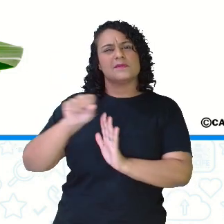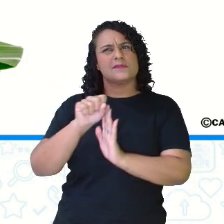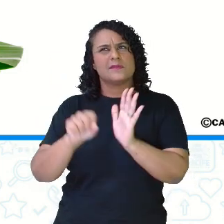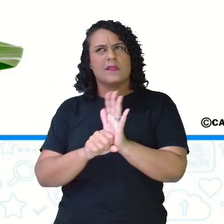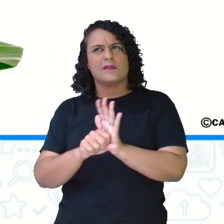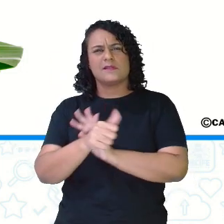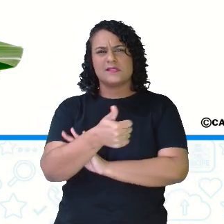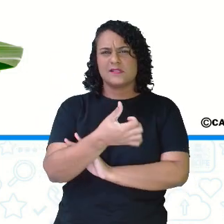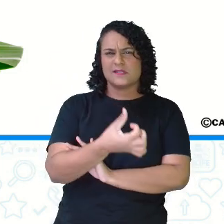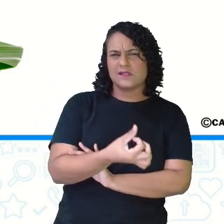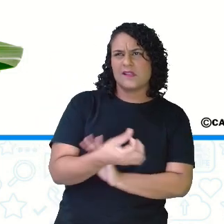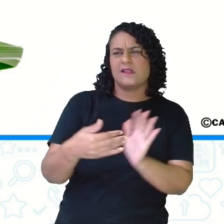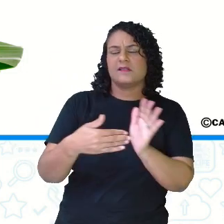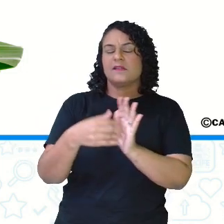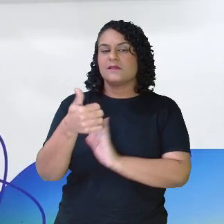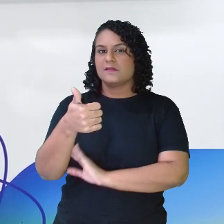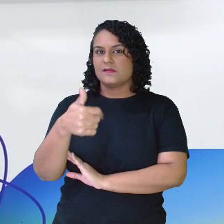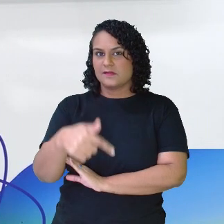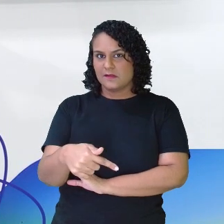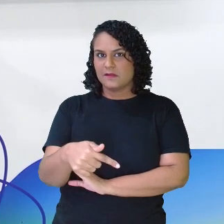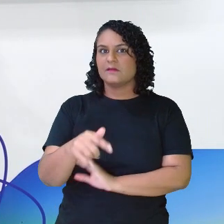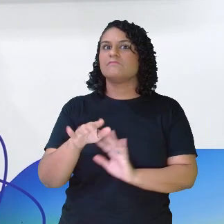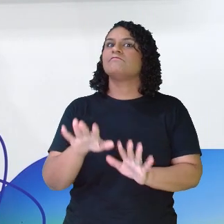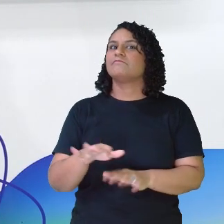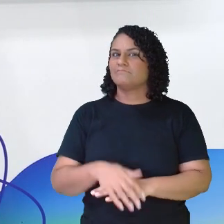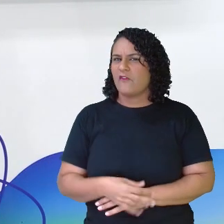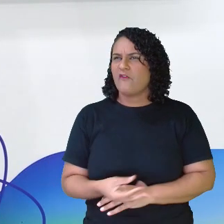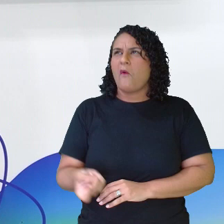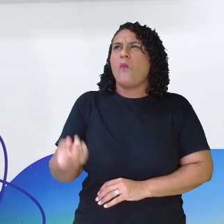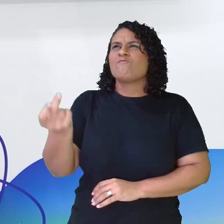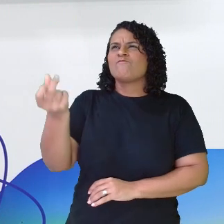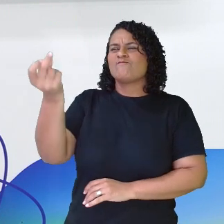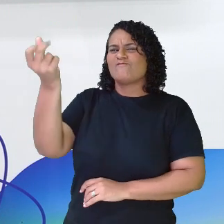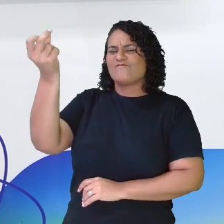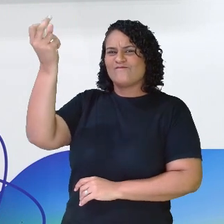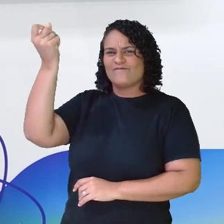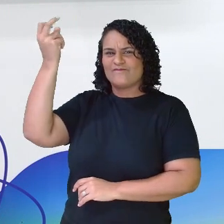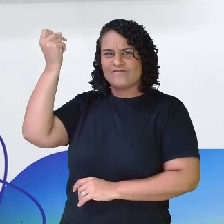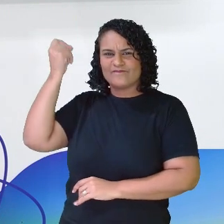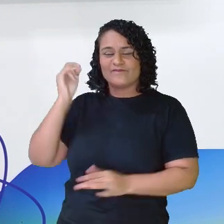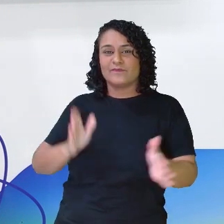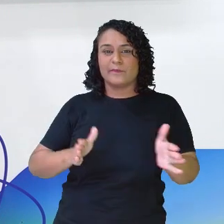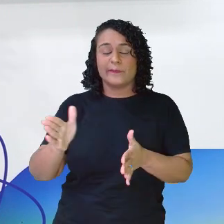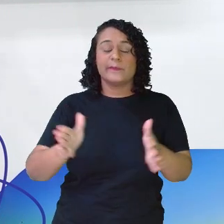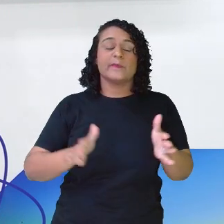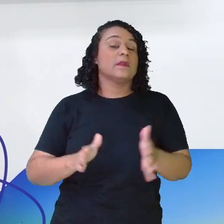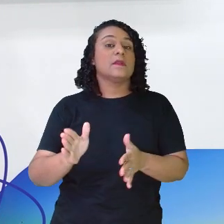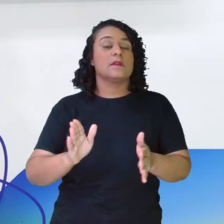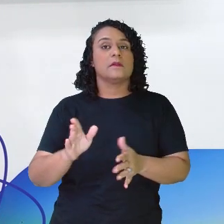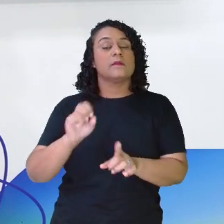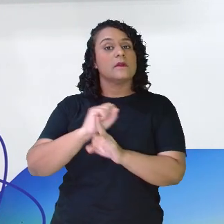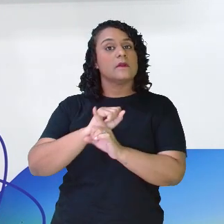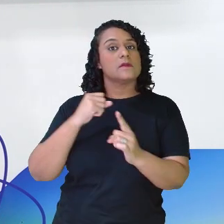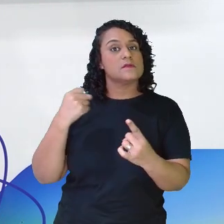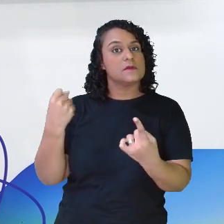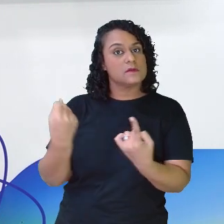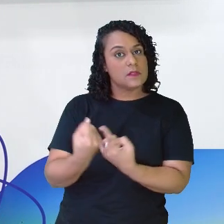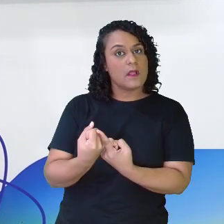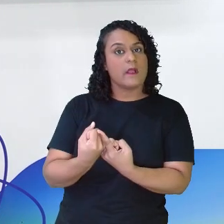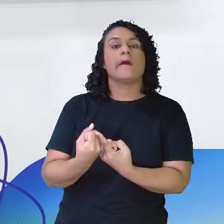16 e 17. Então, a gente vai voltar bastante no tempo, Num período em que aqui a nossa sociedade,